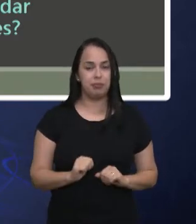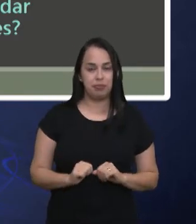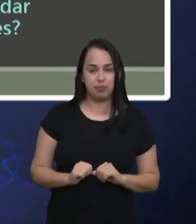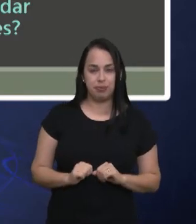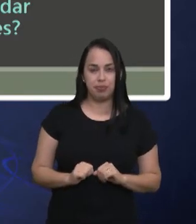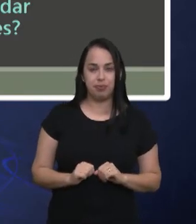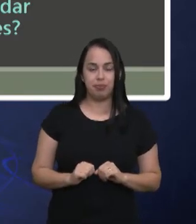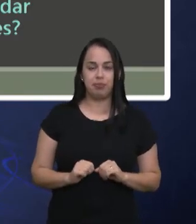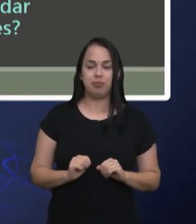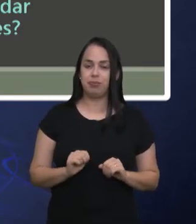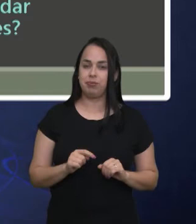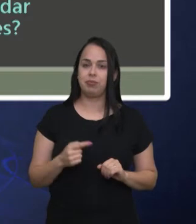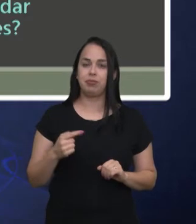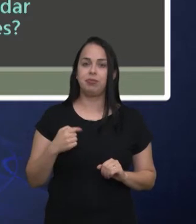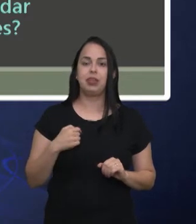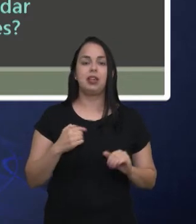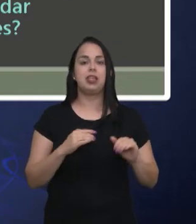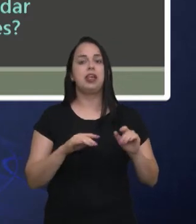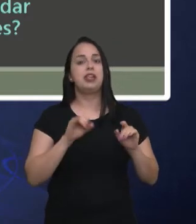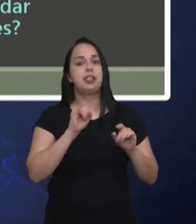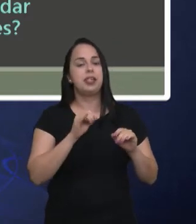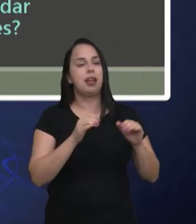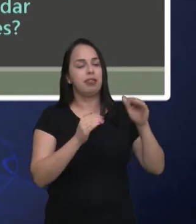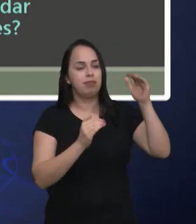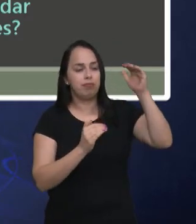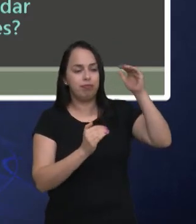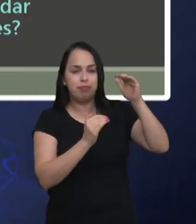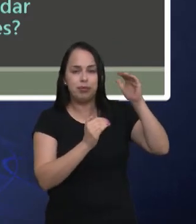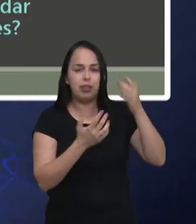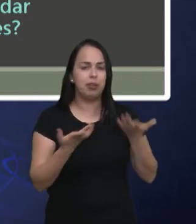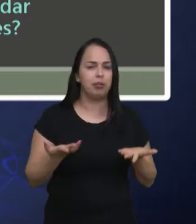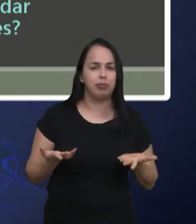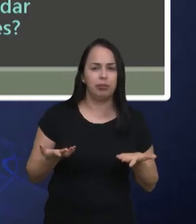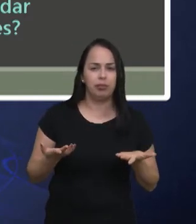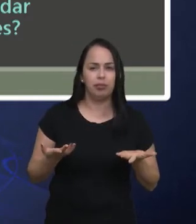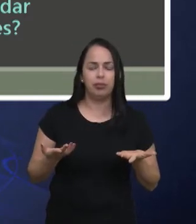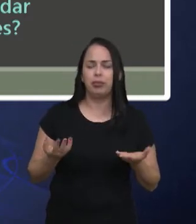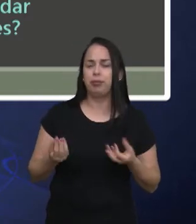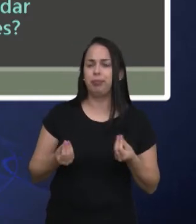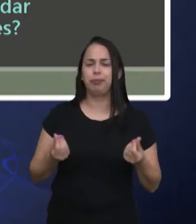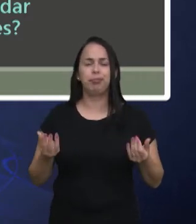na medida em que você diminui, ele vai pôr 5 andares, qual é? Então, nós vamos ter